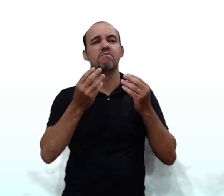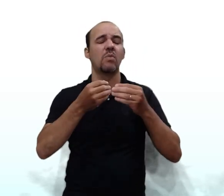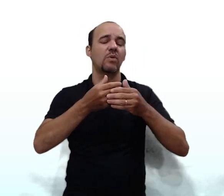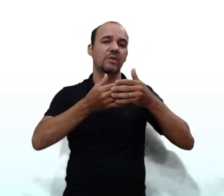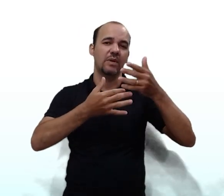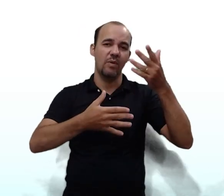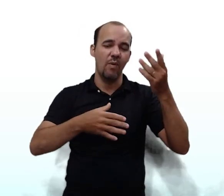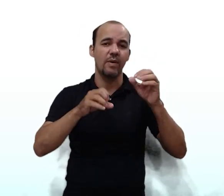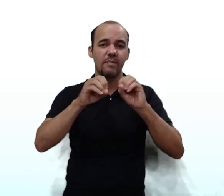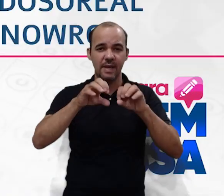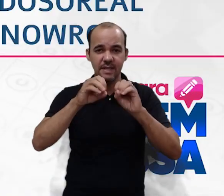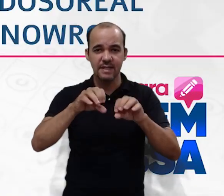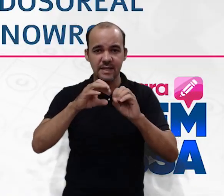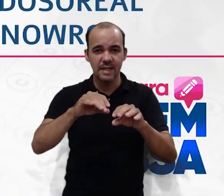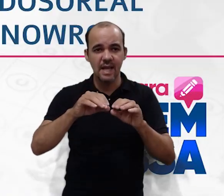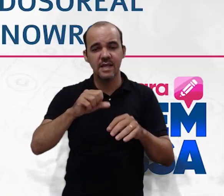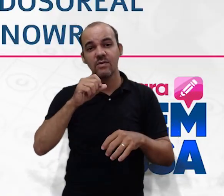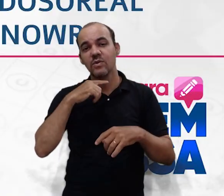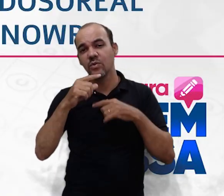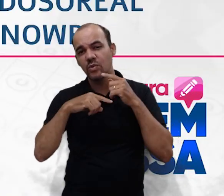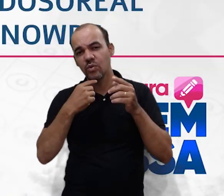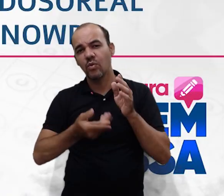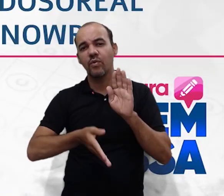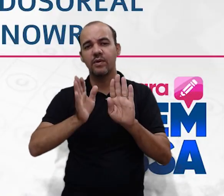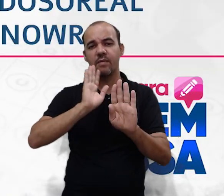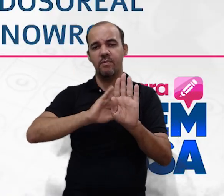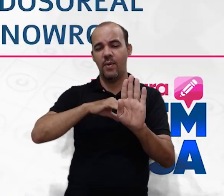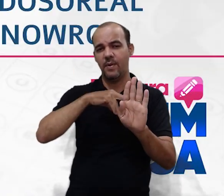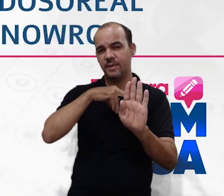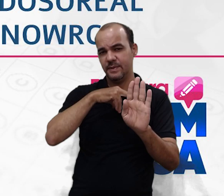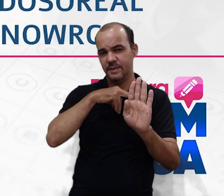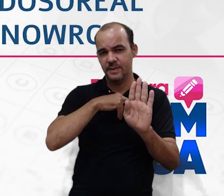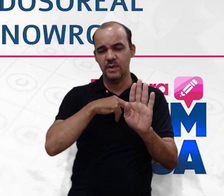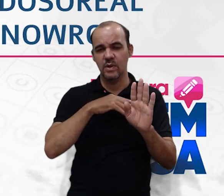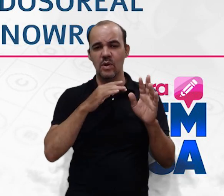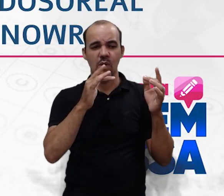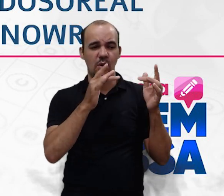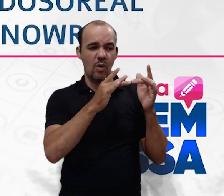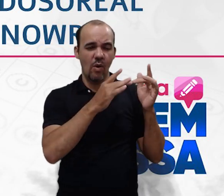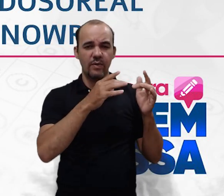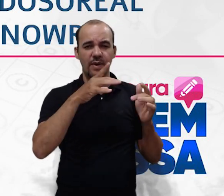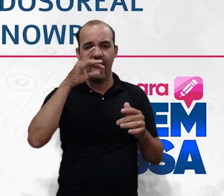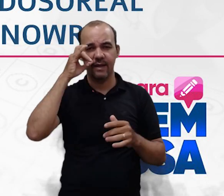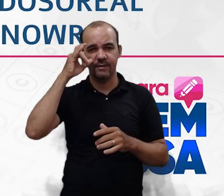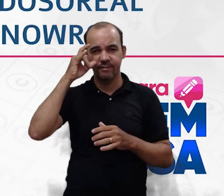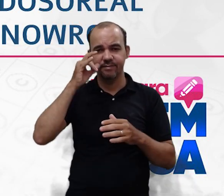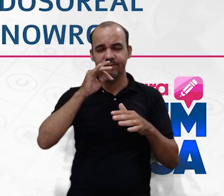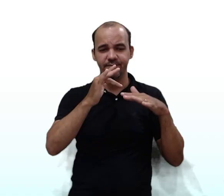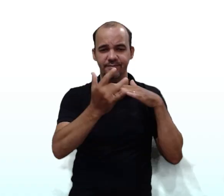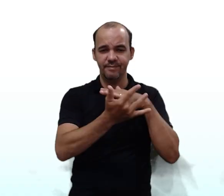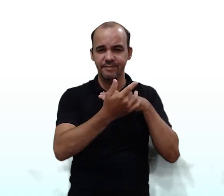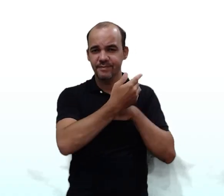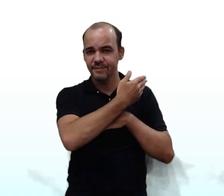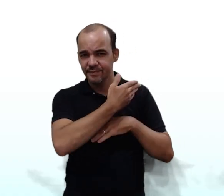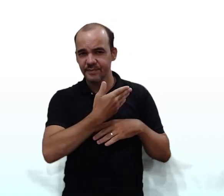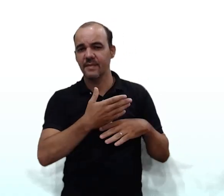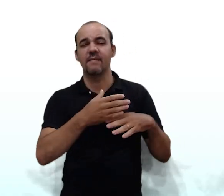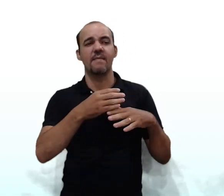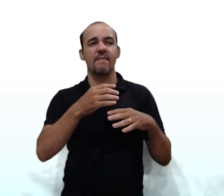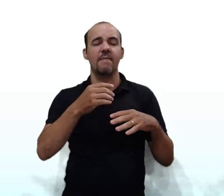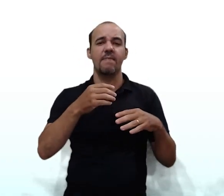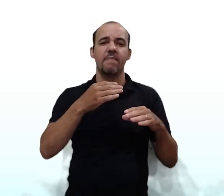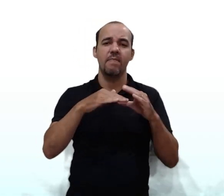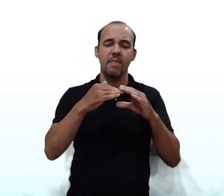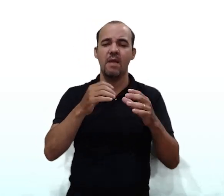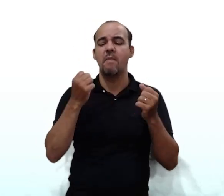Se você tiver alguma dúvida, tenta entrar em contato comigo. Aí na tela estão as minhas redes sociais. Você pode perguntar e vai ser até melhor porque